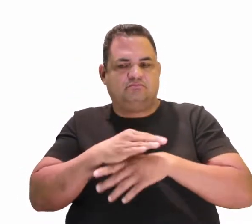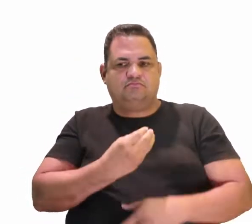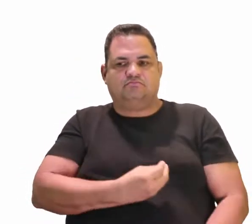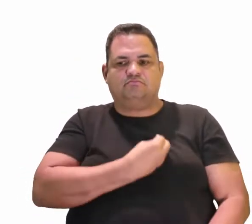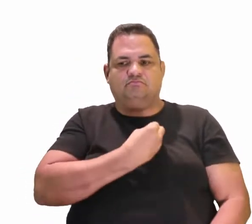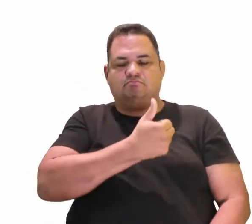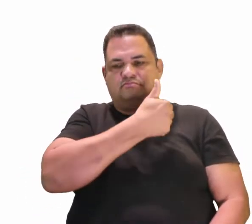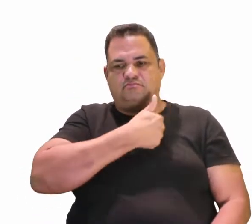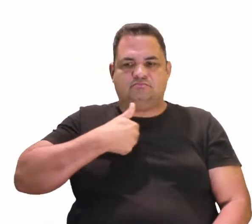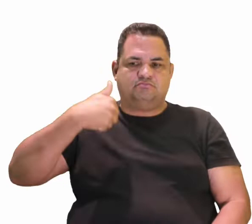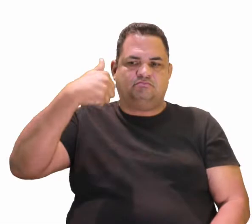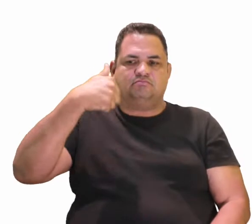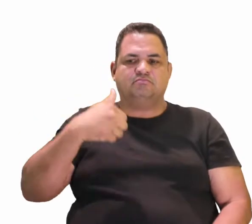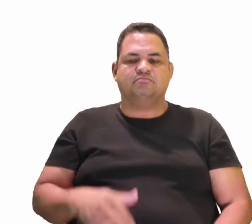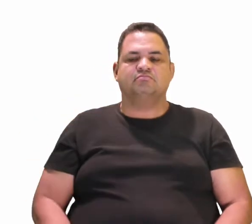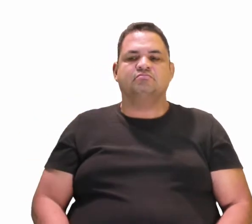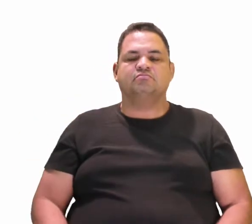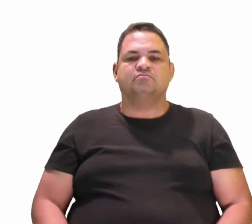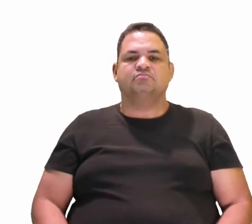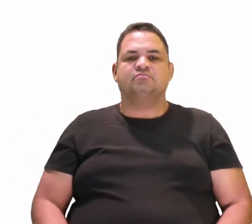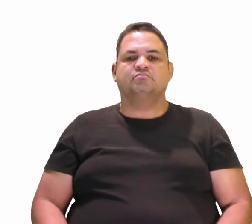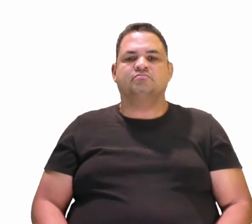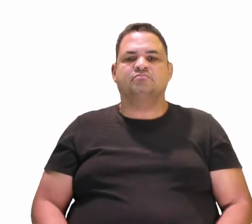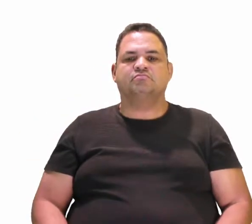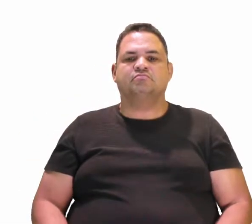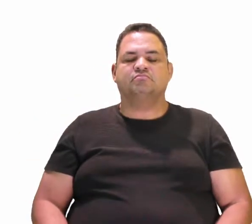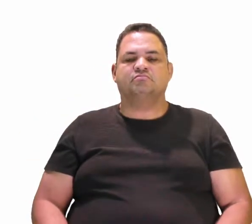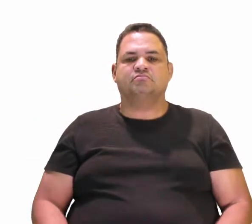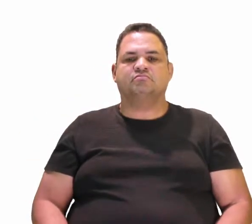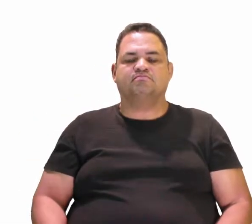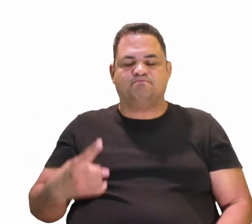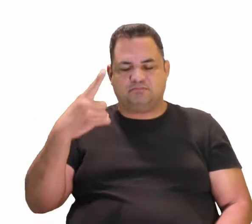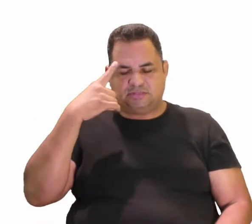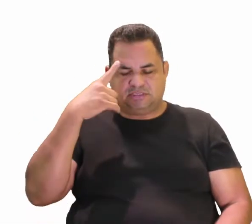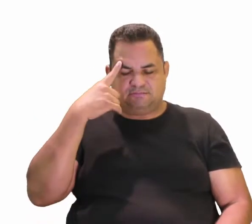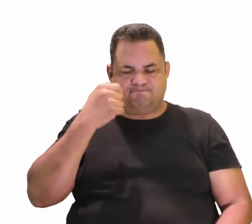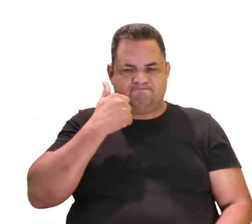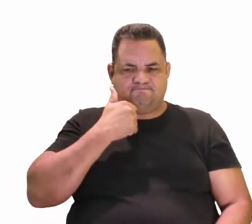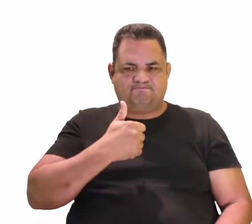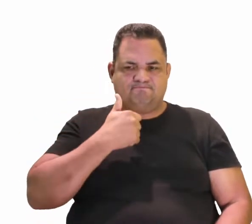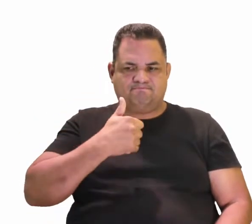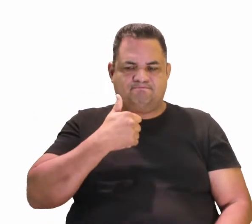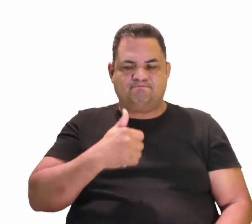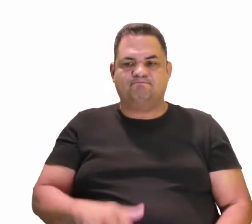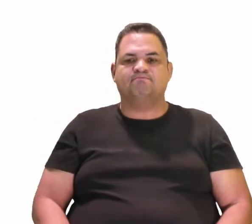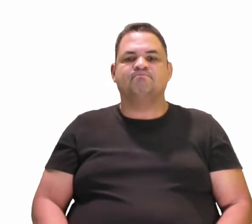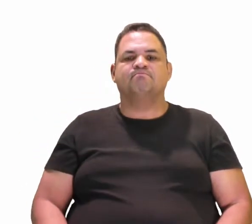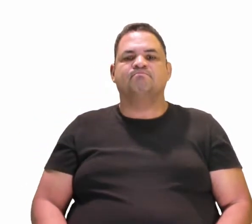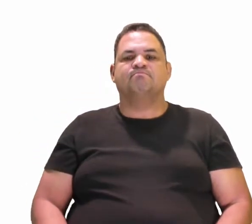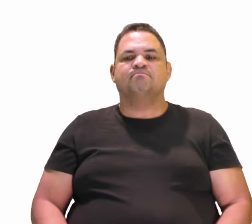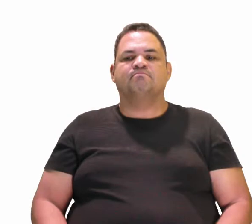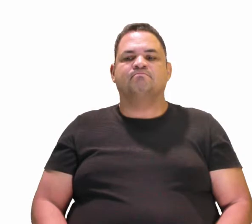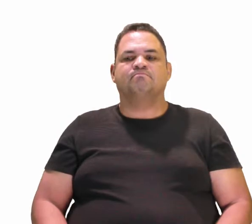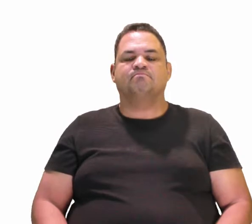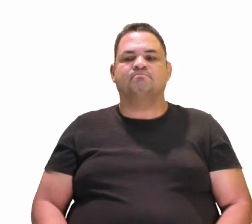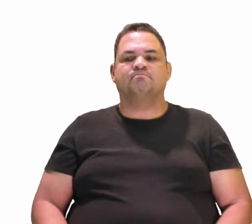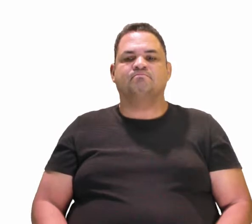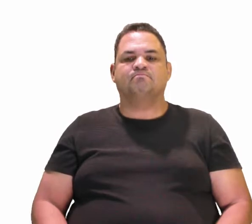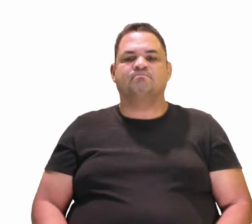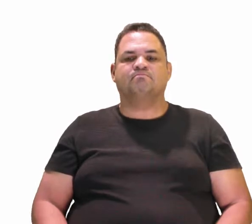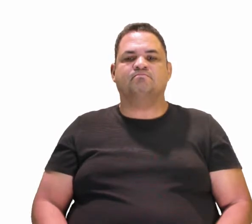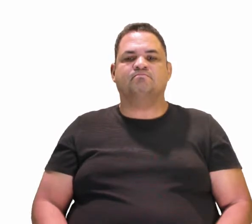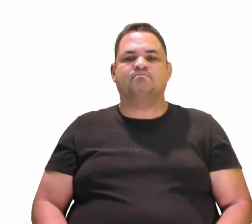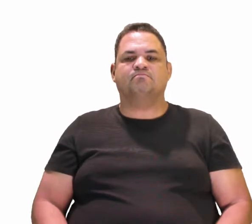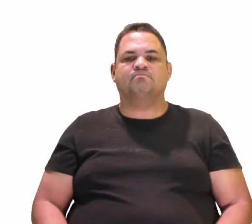vida melhor. Sempre think positively. Pensar positivamente. Próxima,